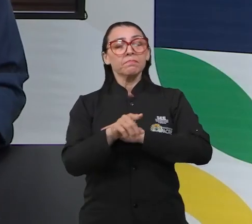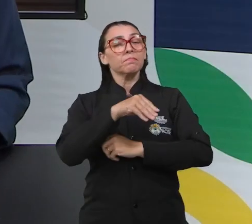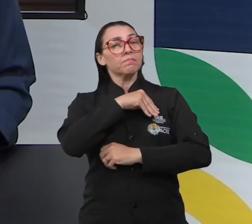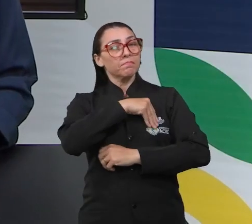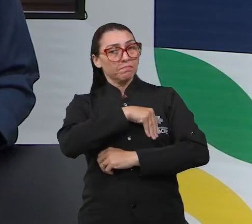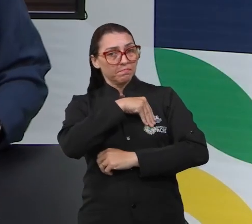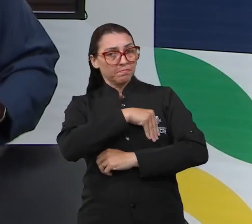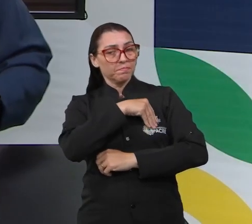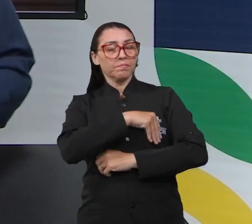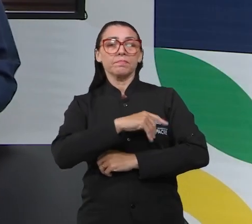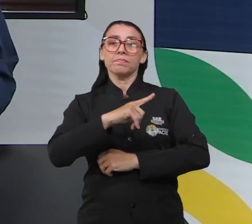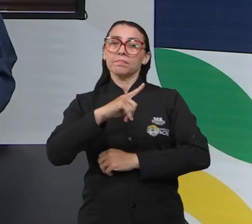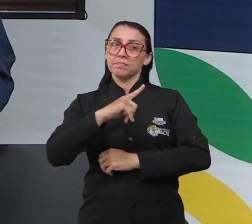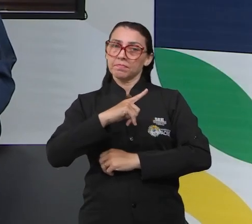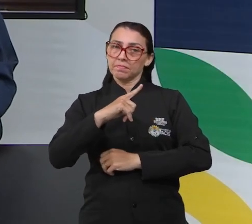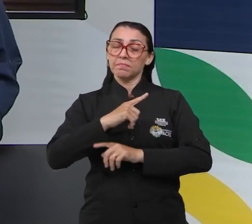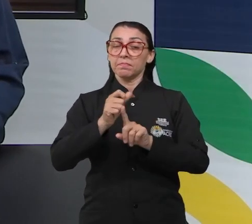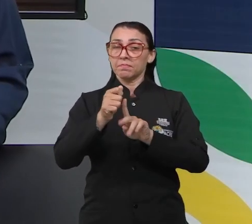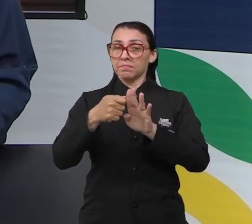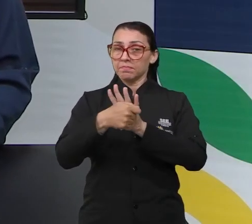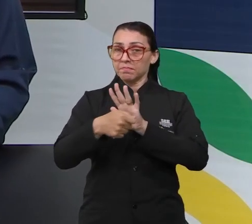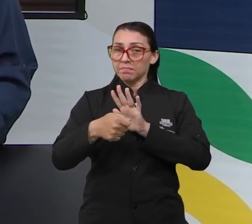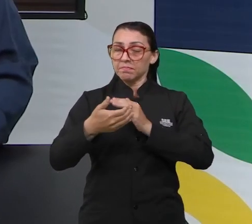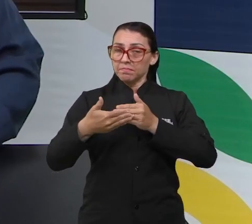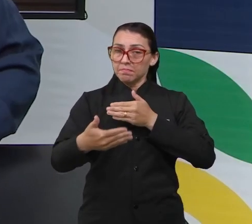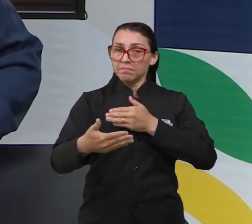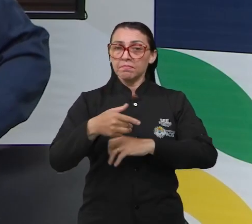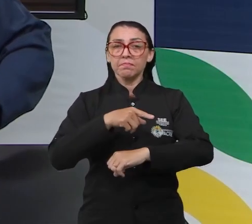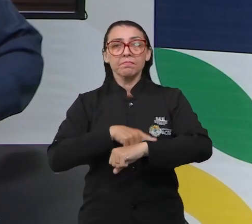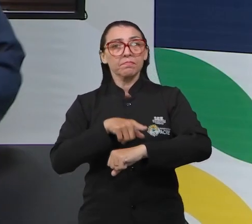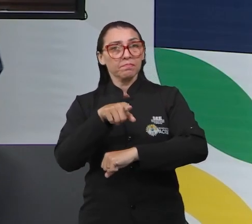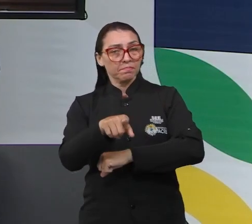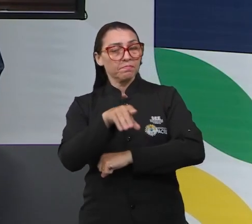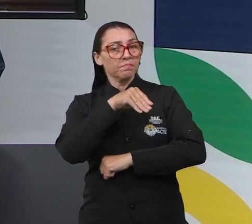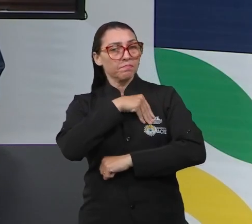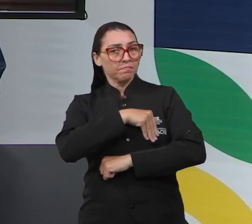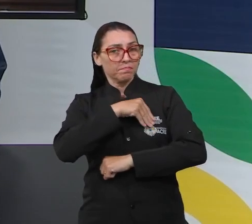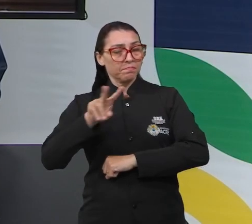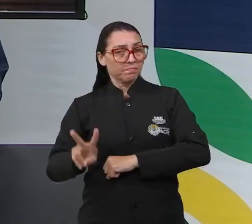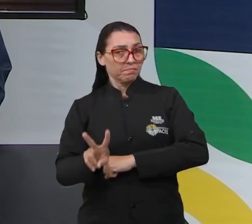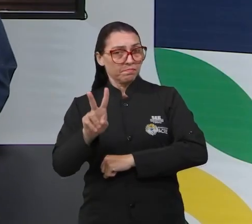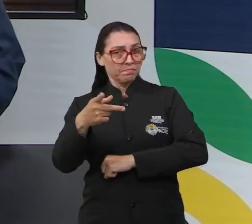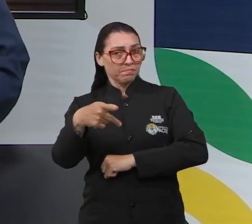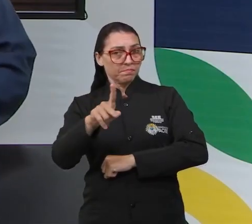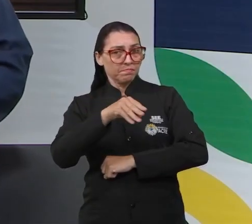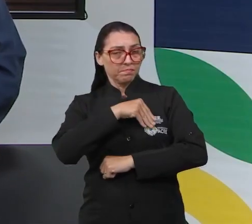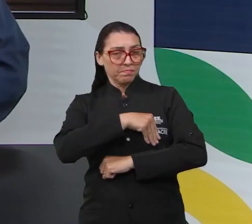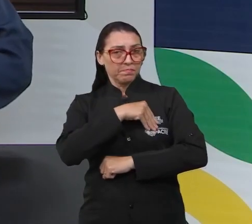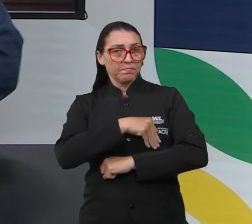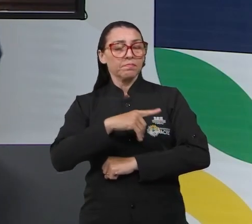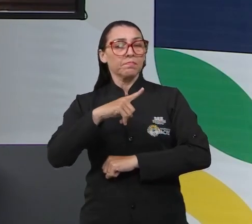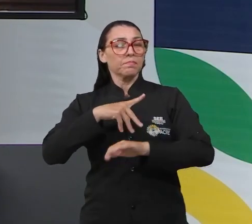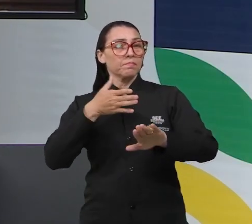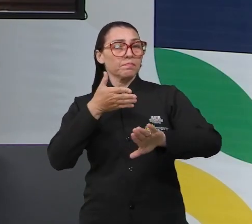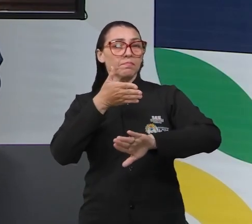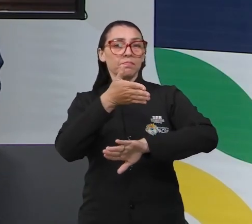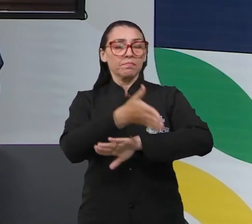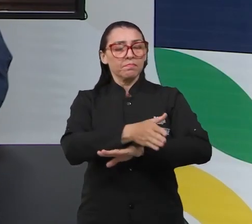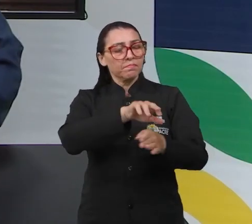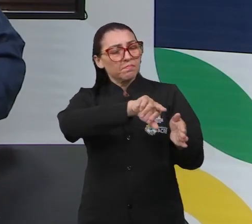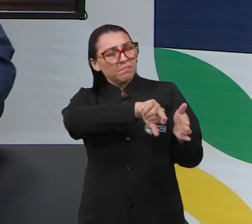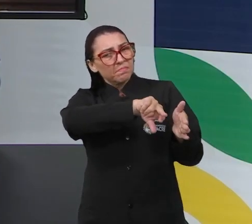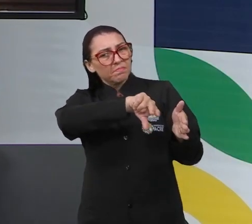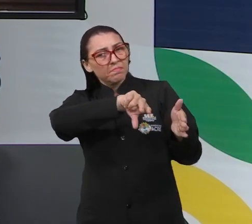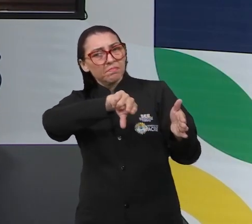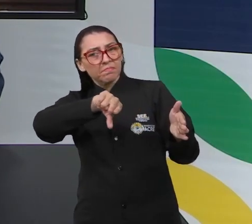recebe uma renda de forma mensal. A partir do momento que você recebe o valor do seu salário, você tem acesso a